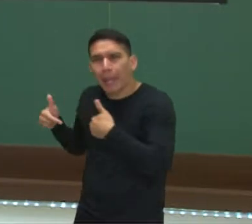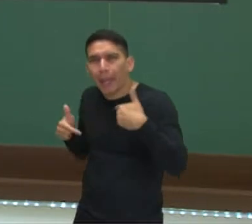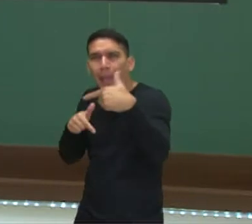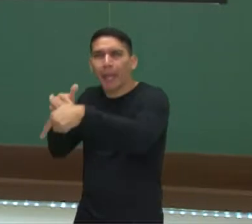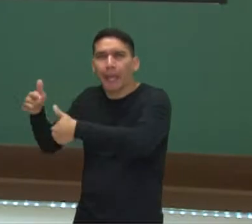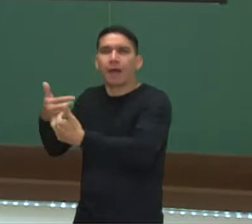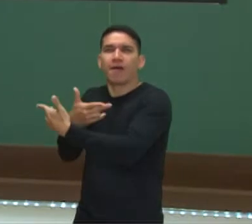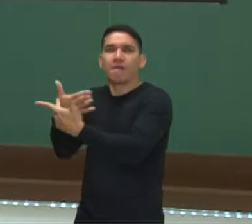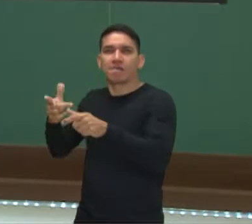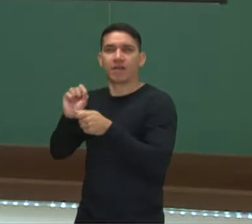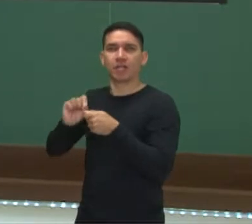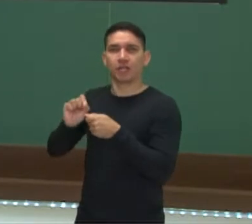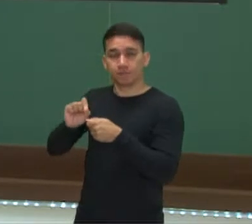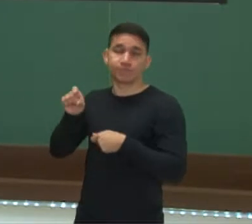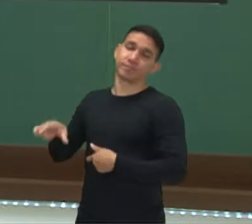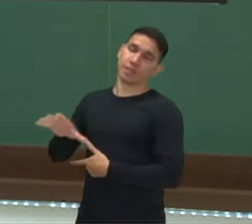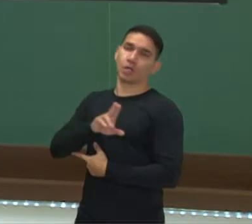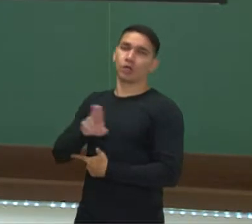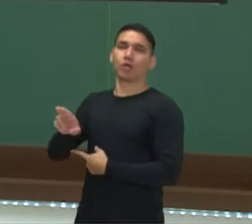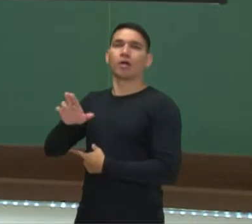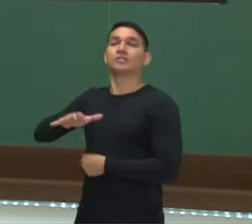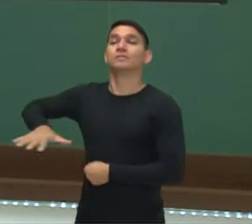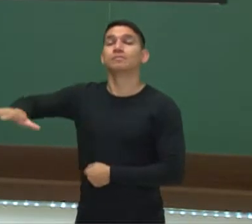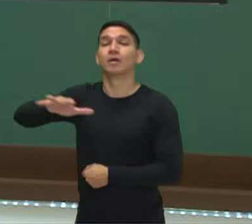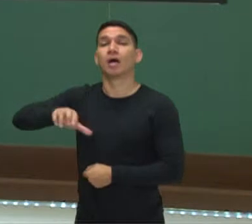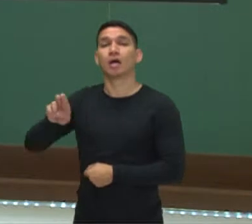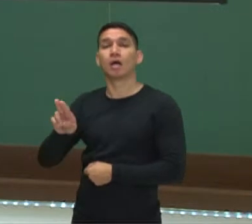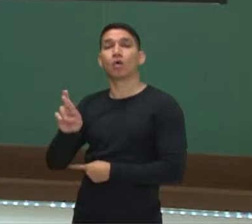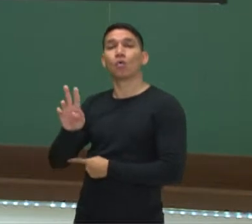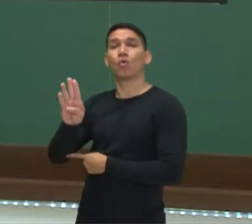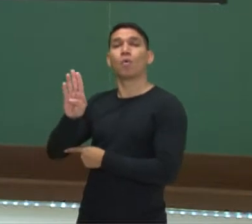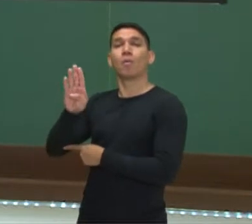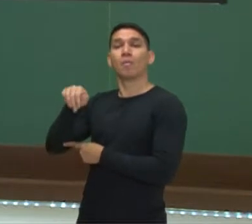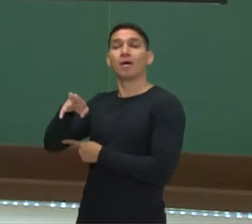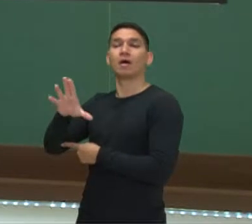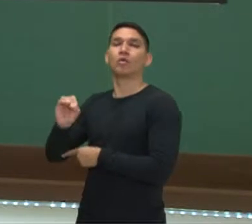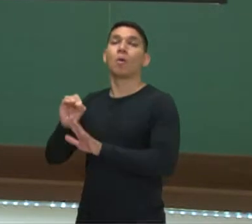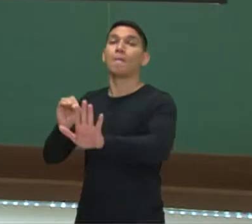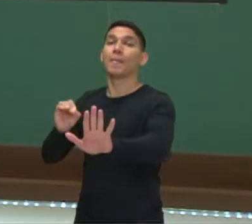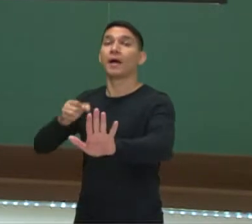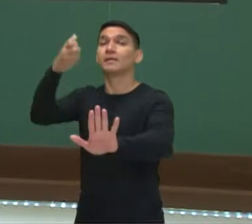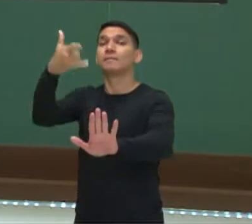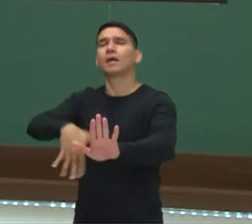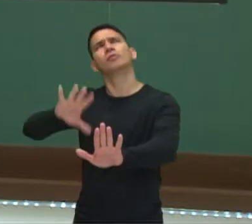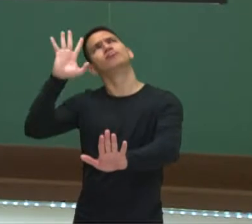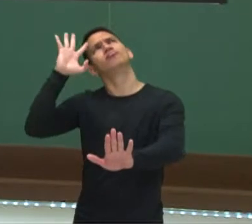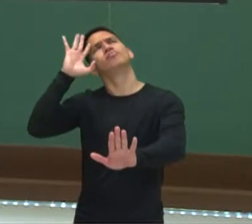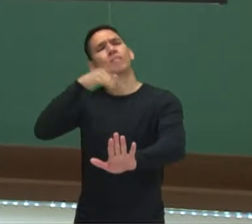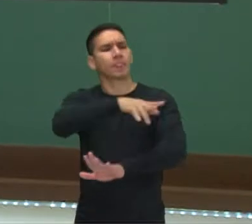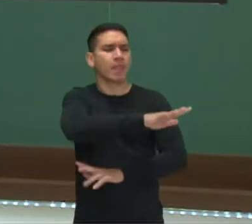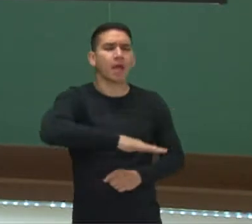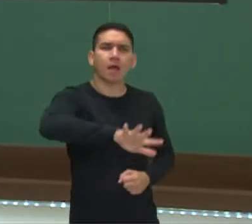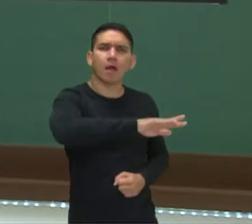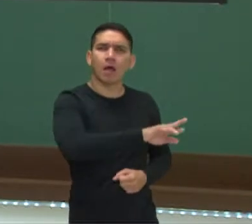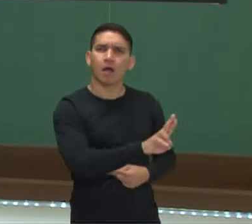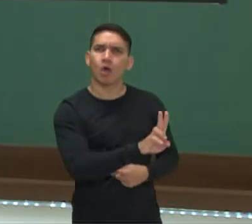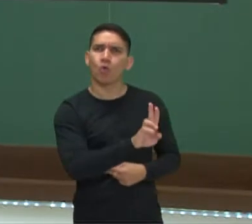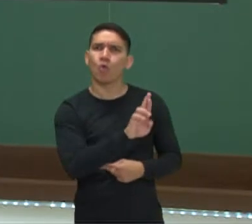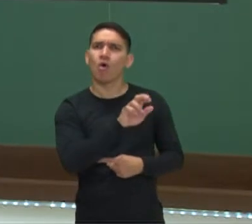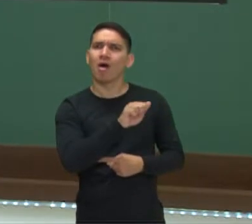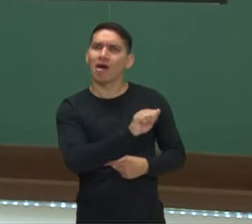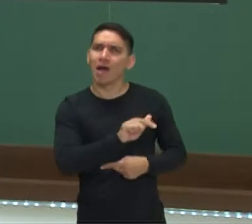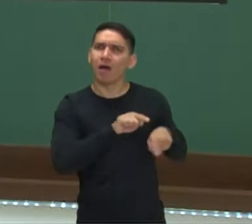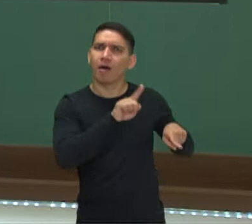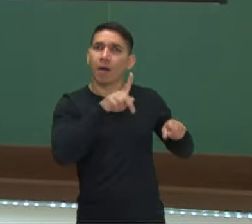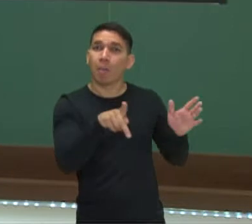são desenvolvidas, nós chamamos de espaço urbano. Mas quando eu penso no espaço rural, essa é uma